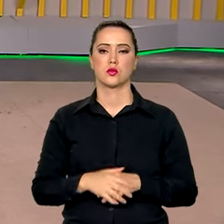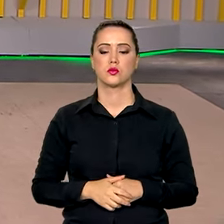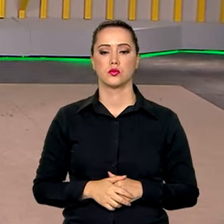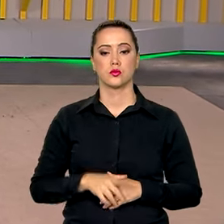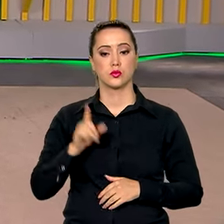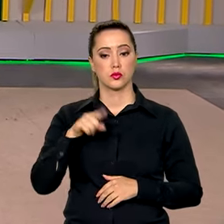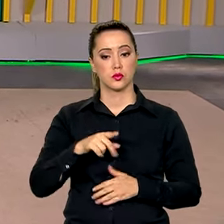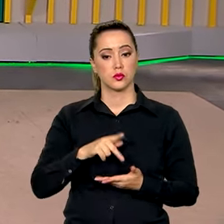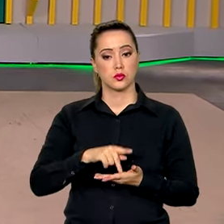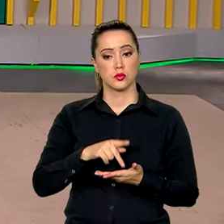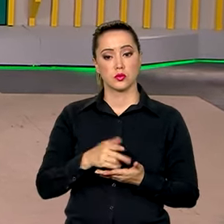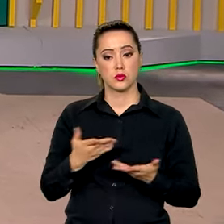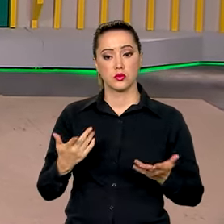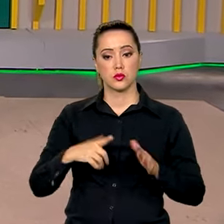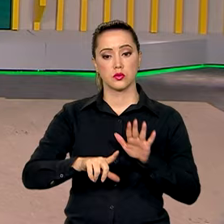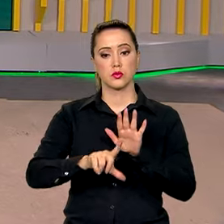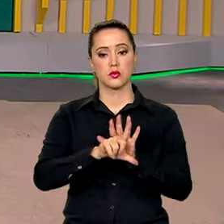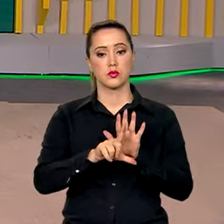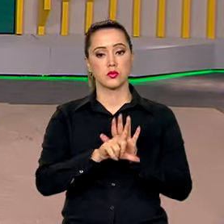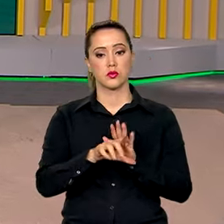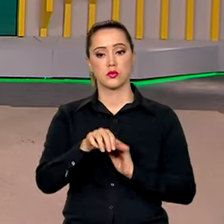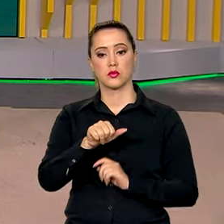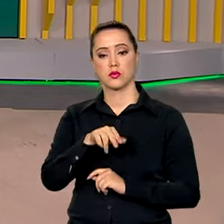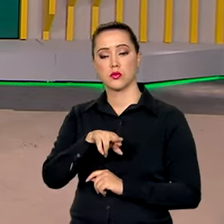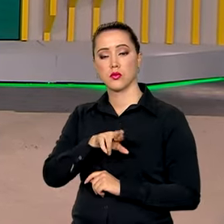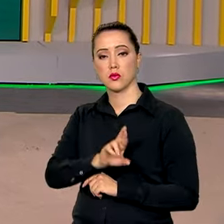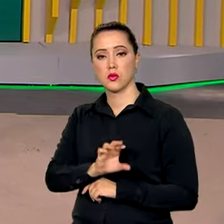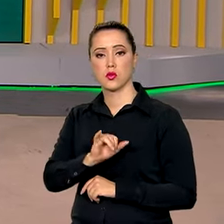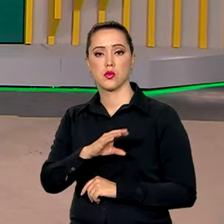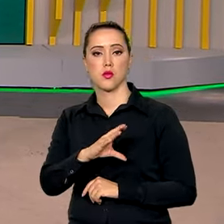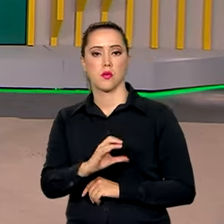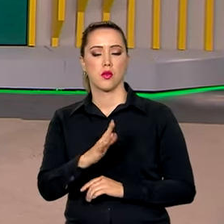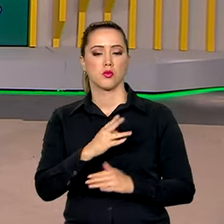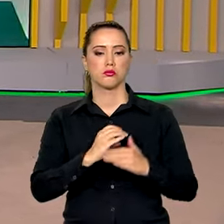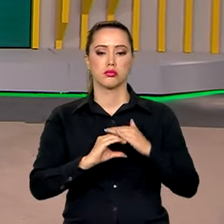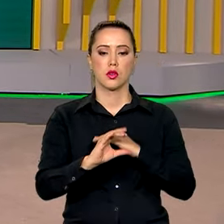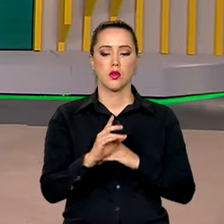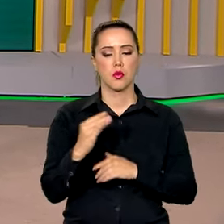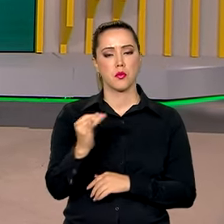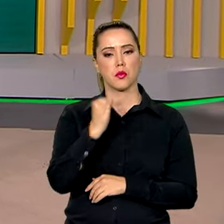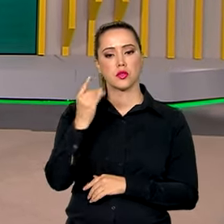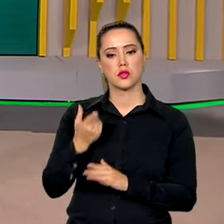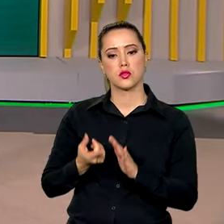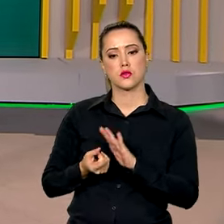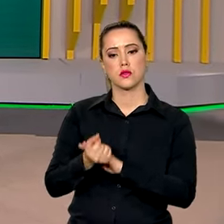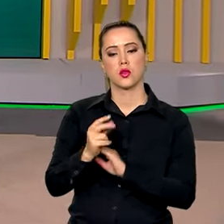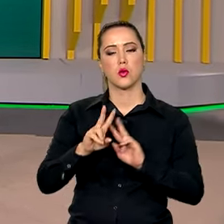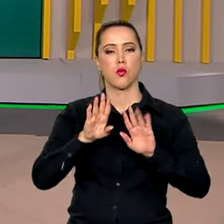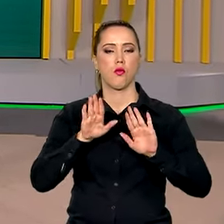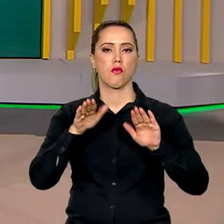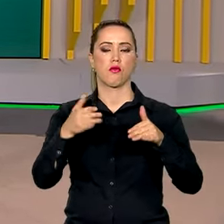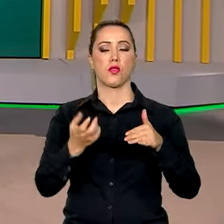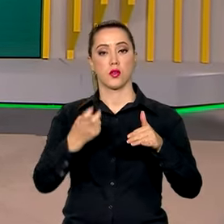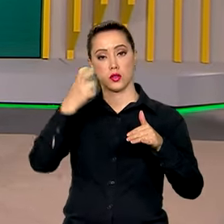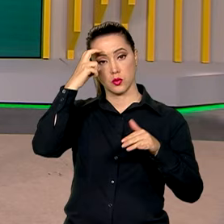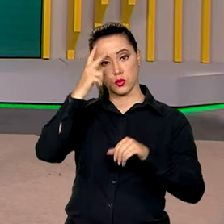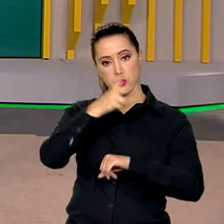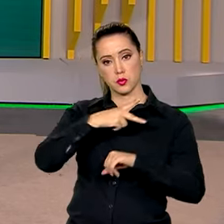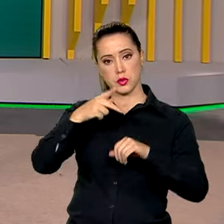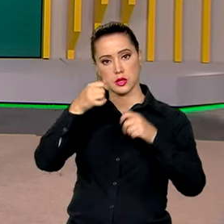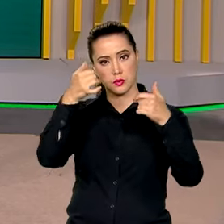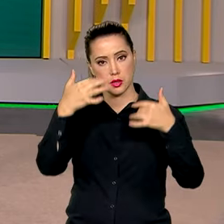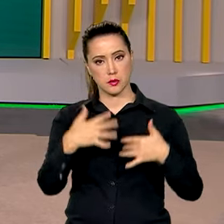É verdade, Roberto. A Lei Aldir Blanc, que vai destinar um valor histórico para a cultura do país. E quem traz